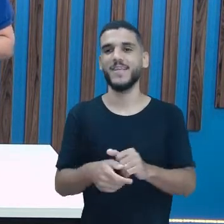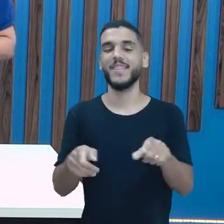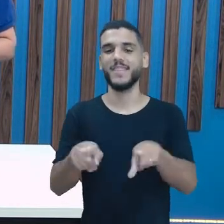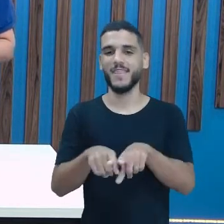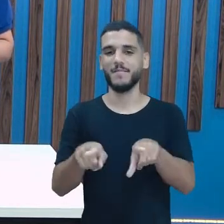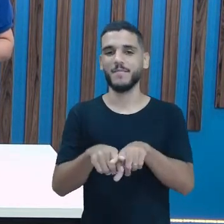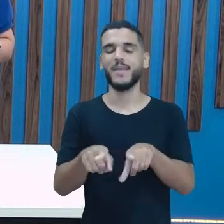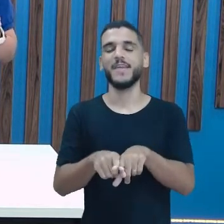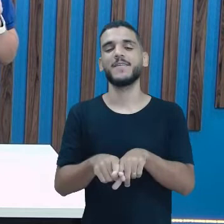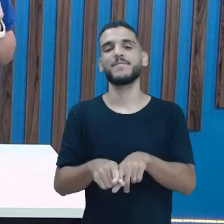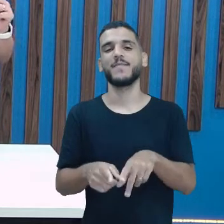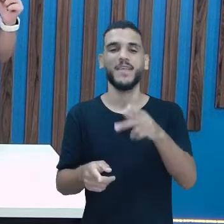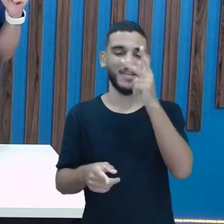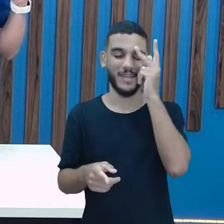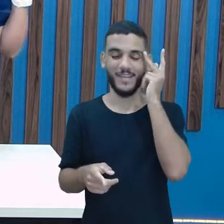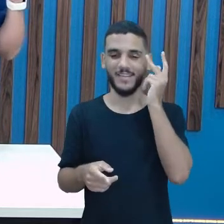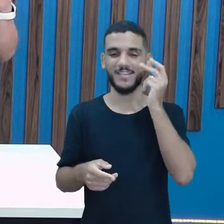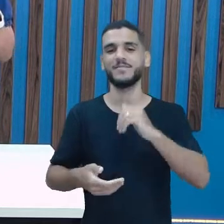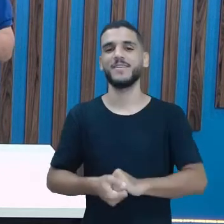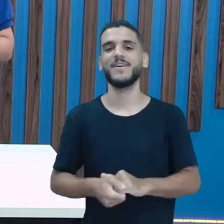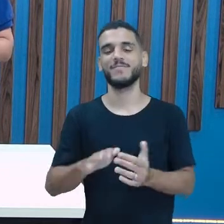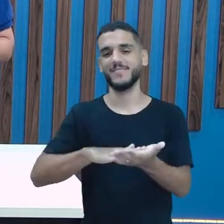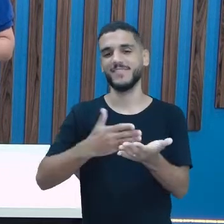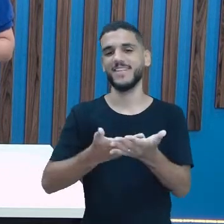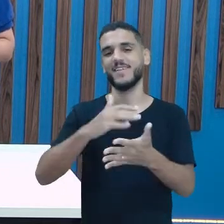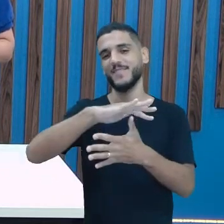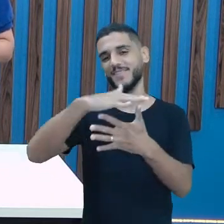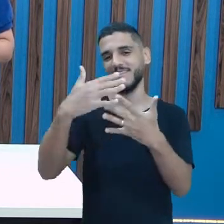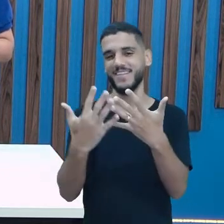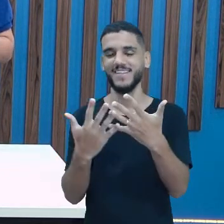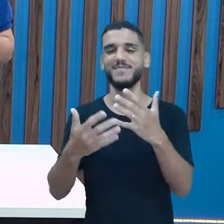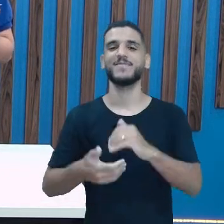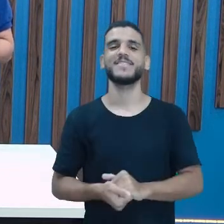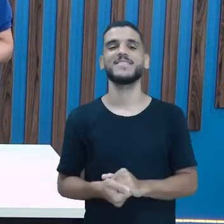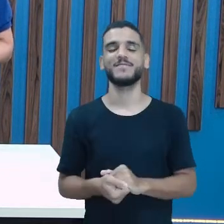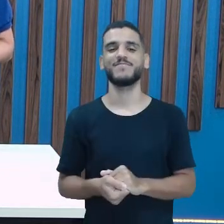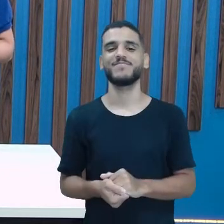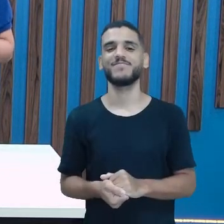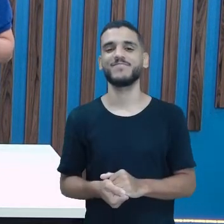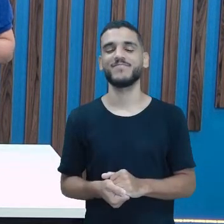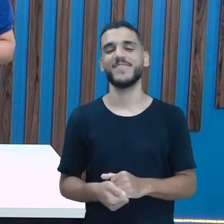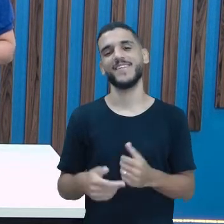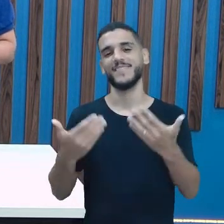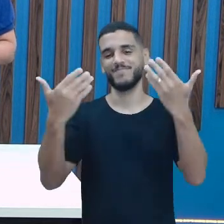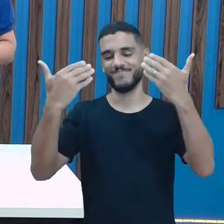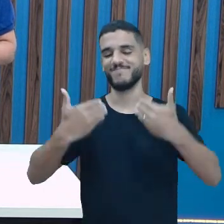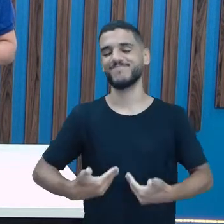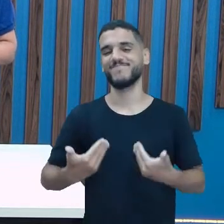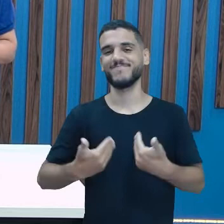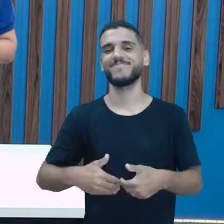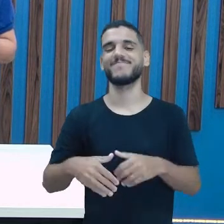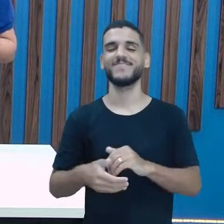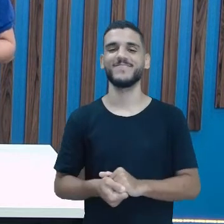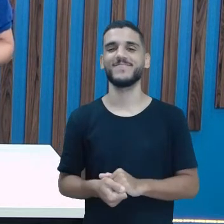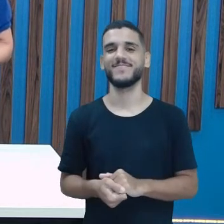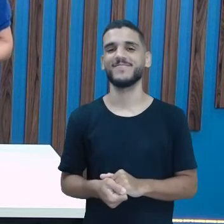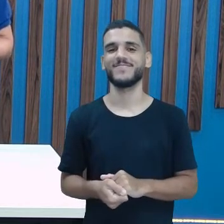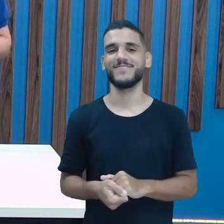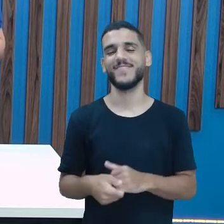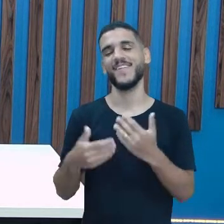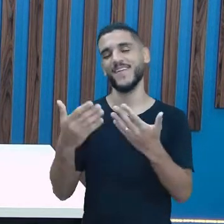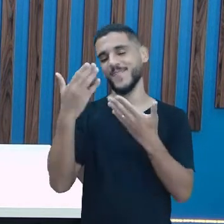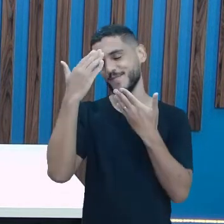tenho a participação aqui de Clismas, nosso intérprete de Libras, que se encontra aqui ó, no cantinho da tela. Clismas,